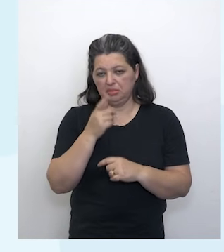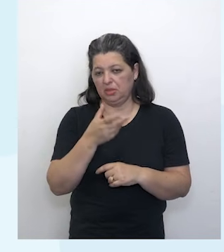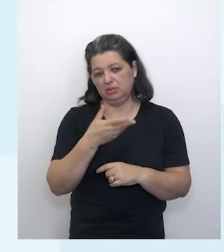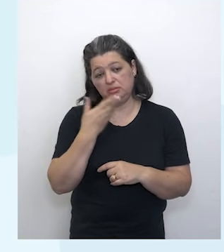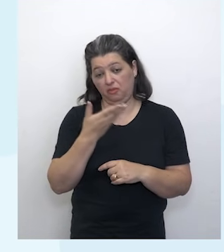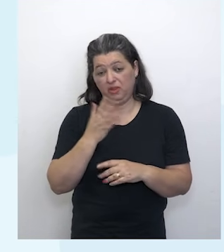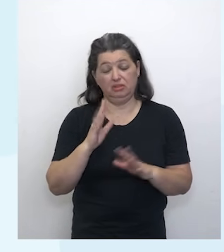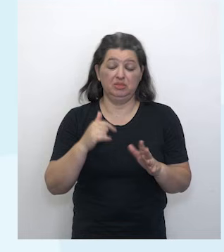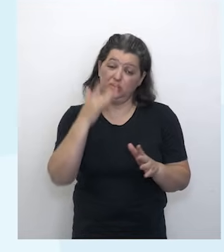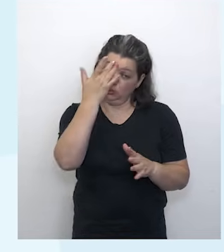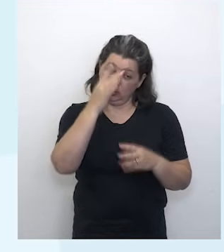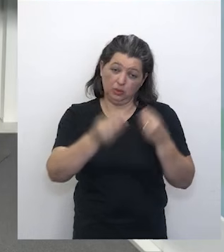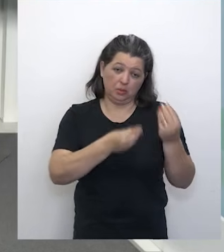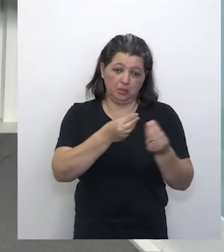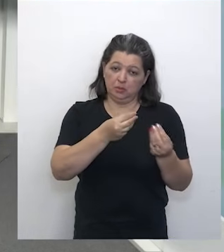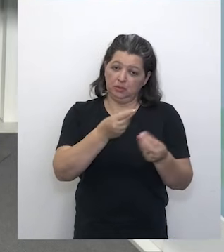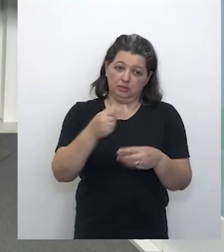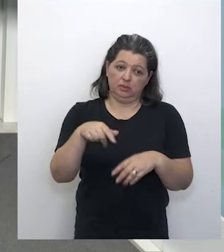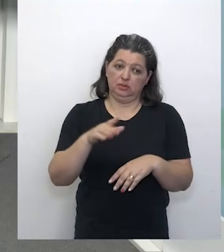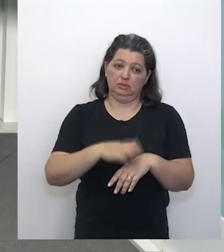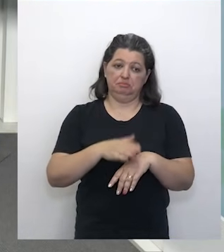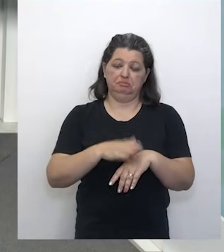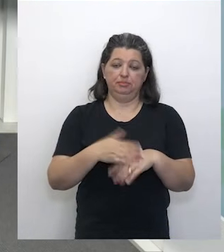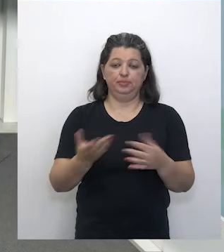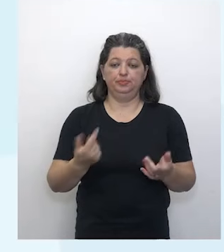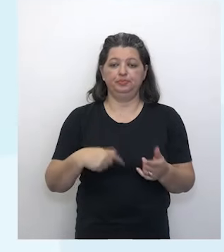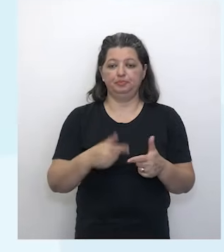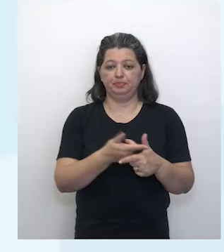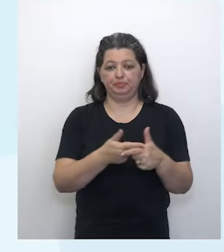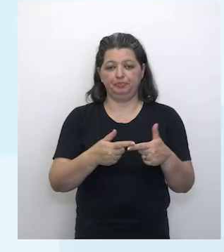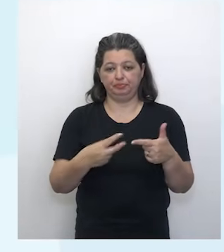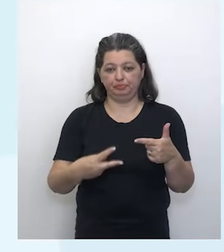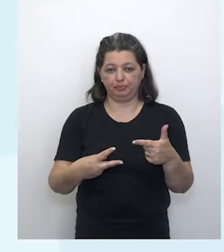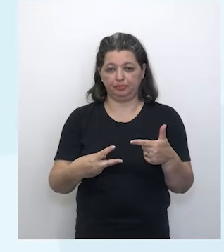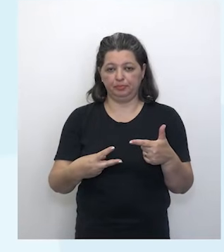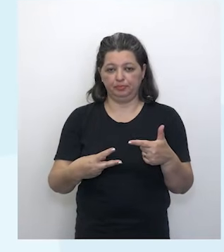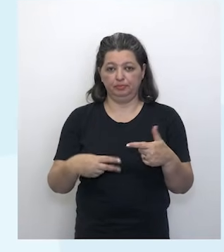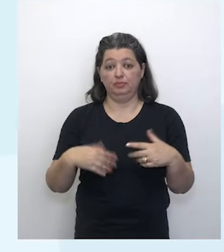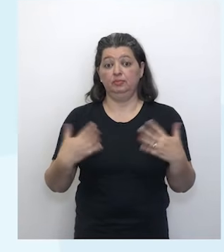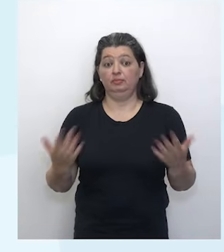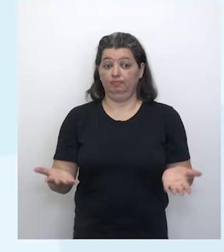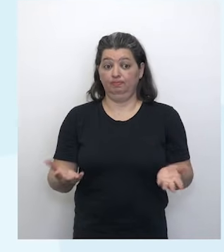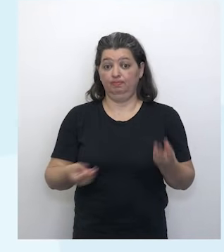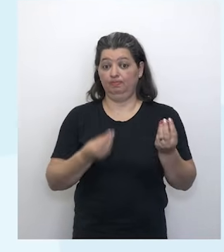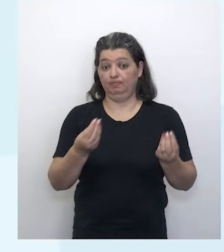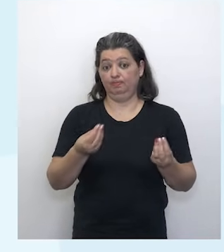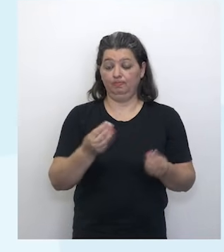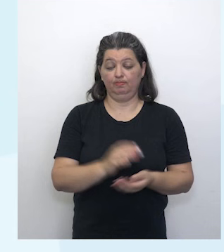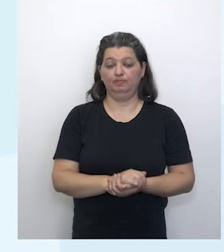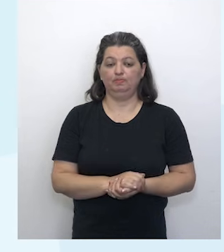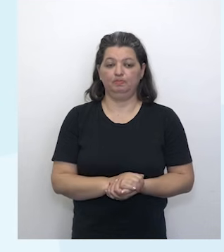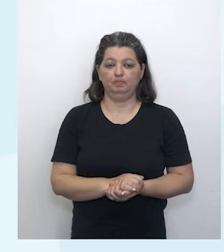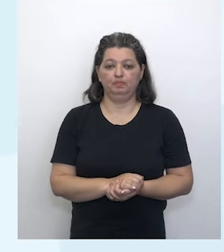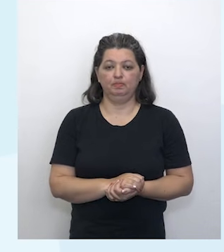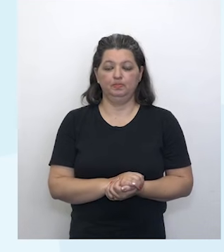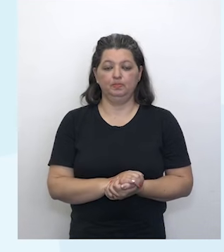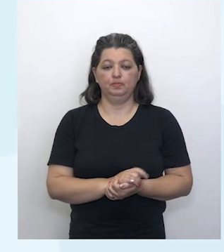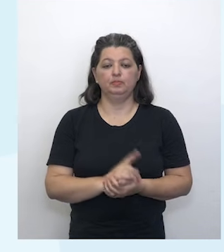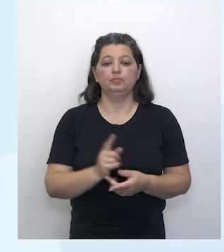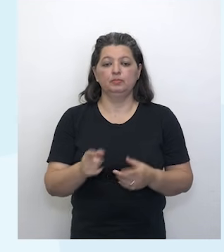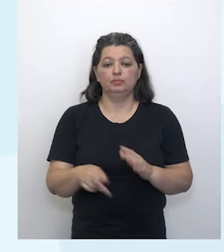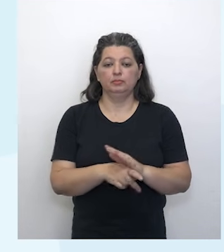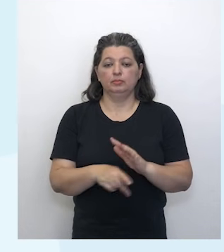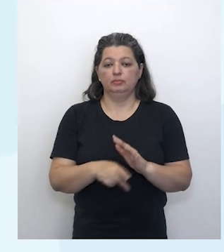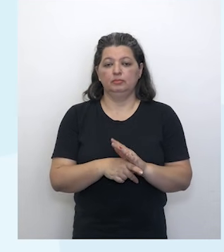sei como que vocês fazem. Sim, também. Divide por 2. Ih, agora lascou, né? Difícil de dividir essa, né? Mas metade